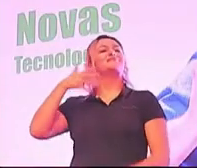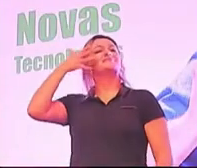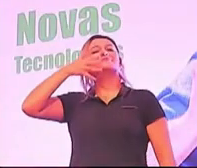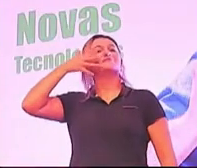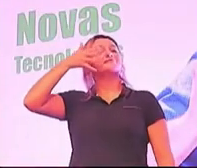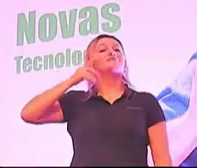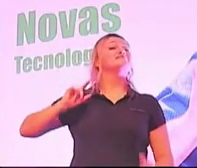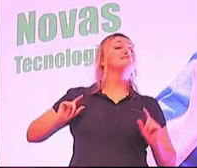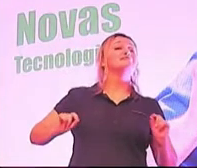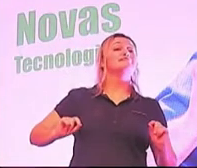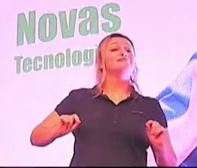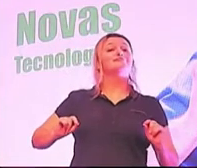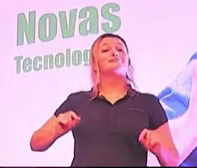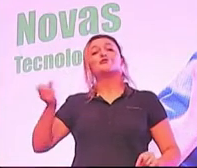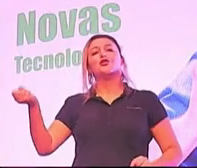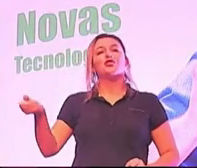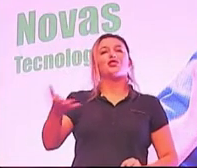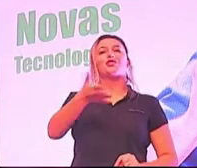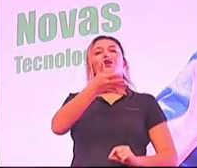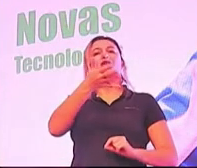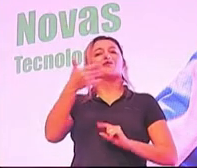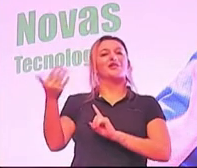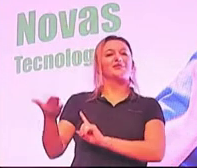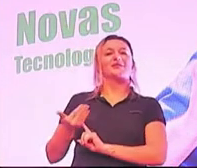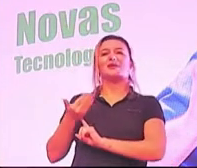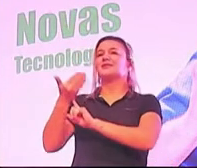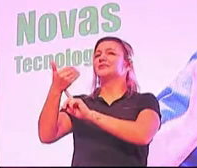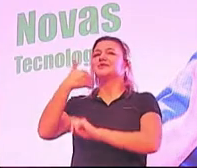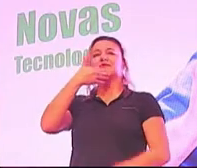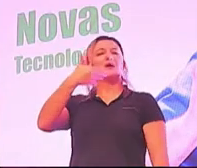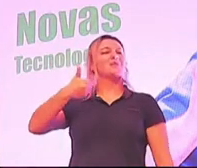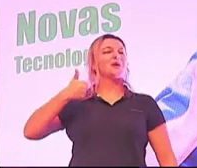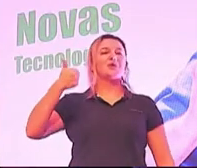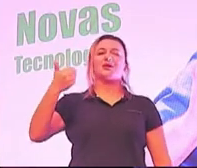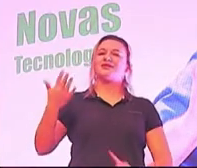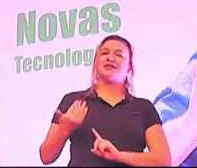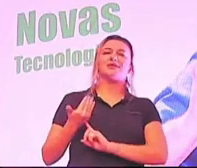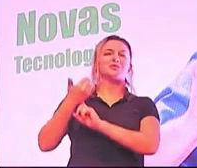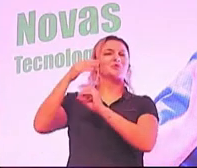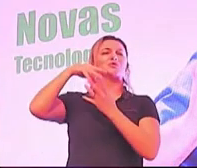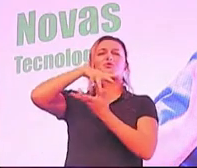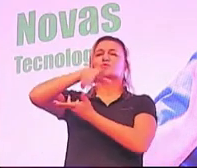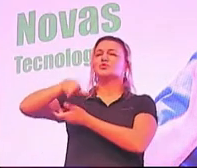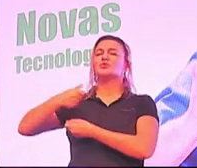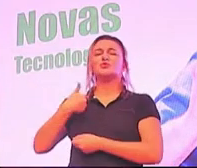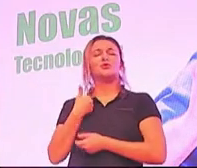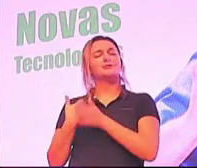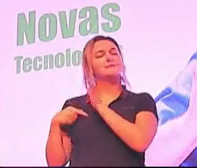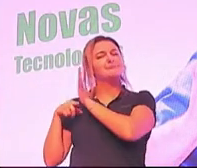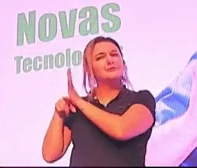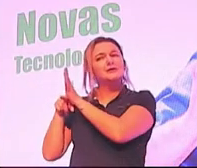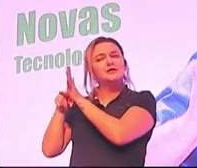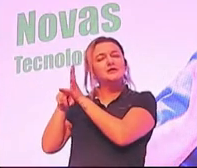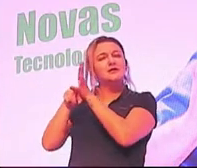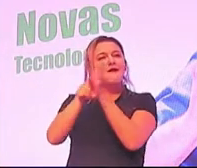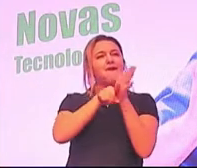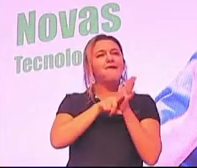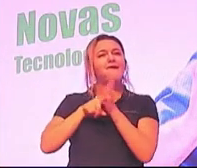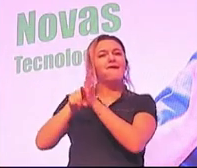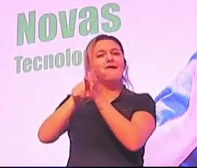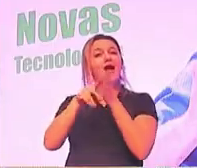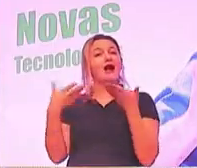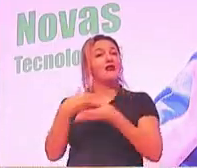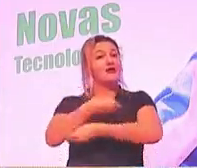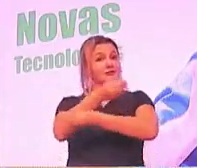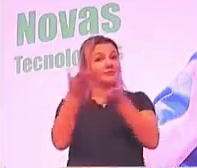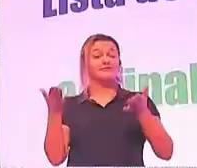novas tecnologias, as melhores tecnologias do mundo que eu vim pesquisando e para passar para vocês com muito carinho,